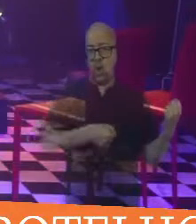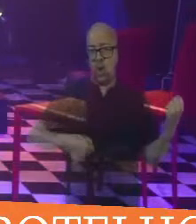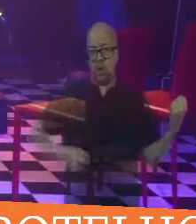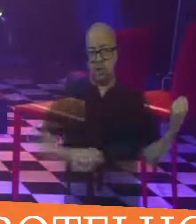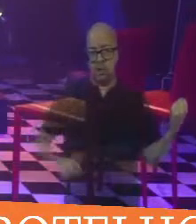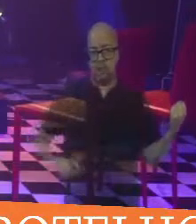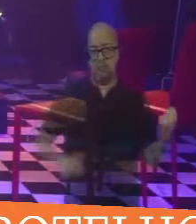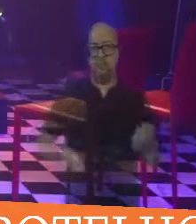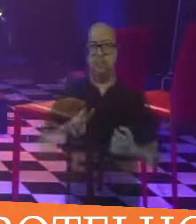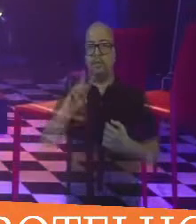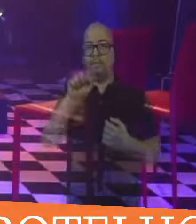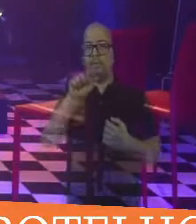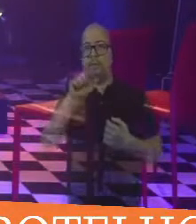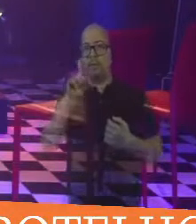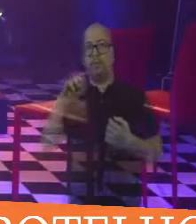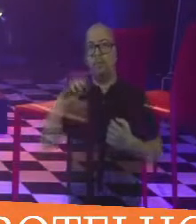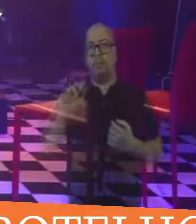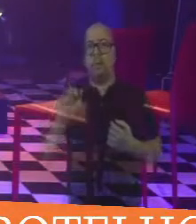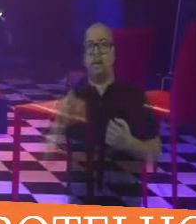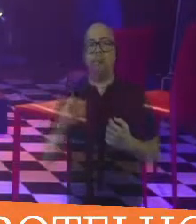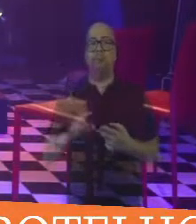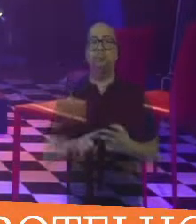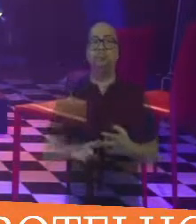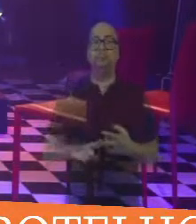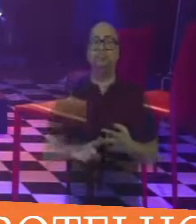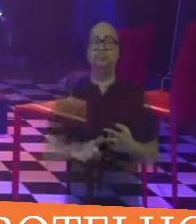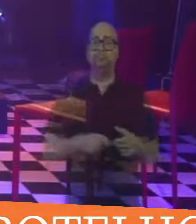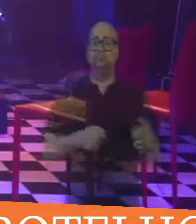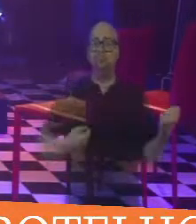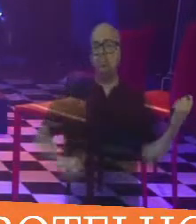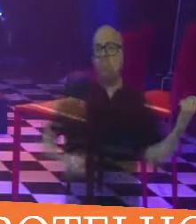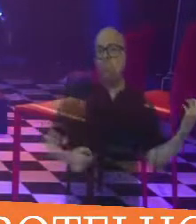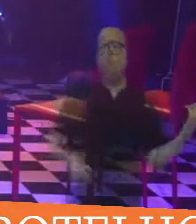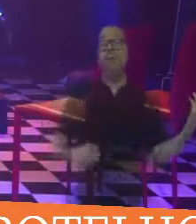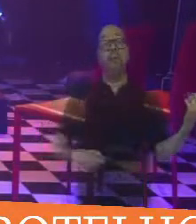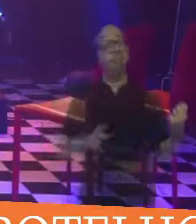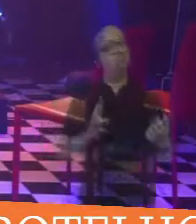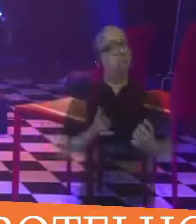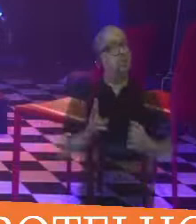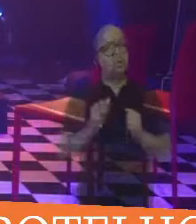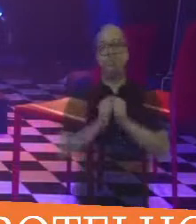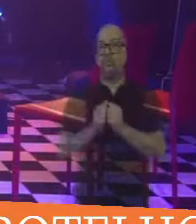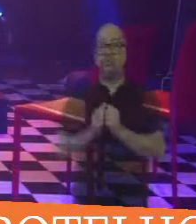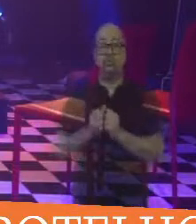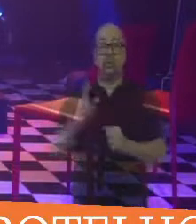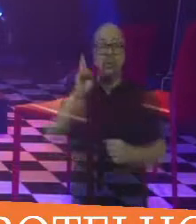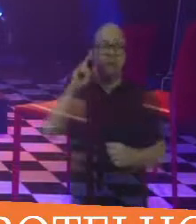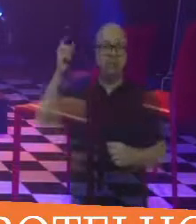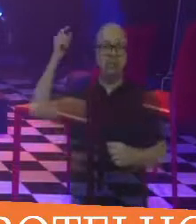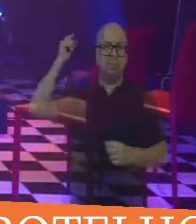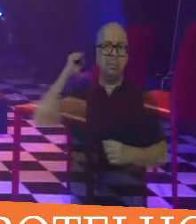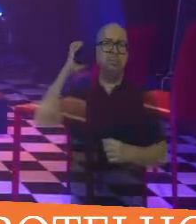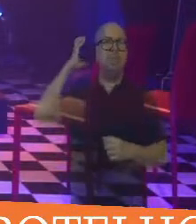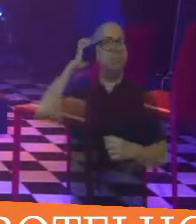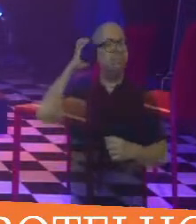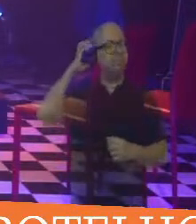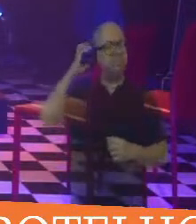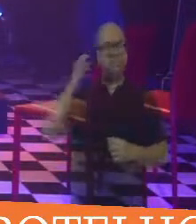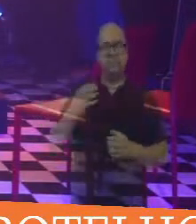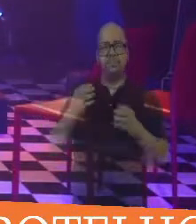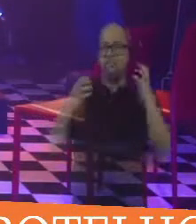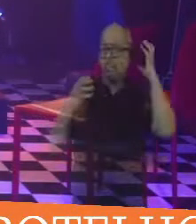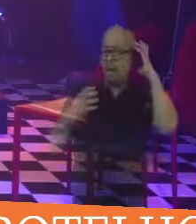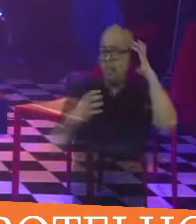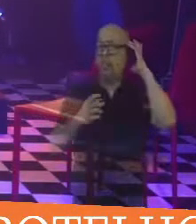é uma espécie de acompanhador clássico, né? Da Era de Ouro do Rádio, também dessa formação chamada